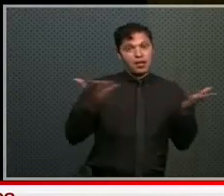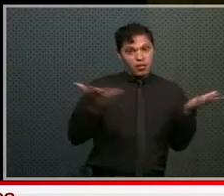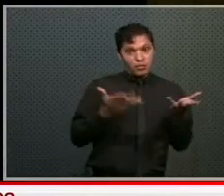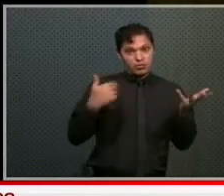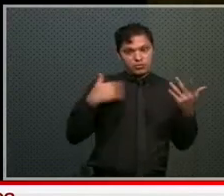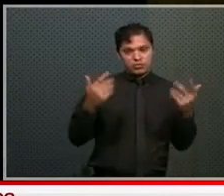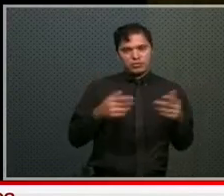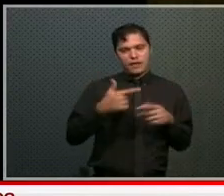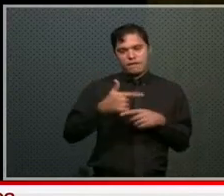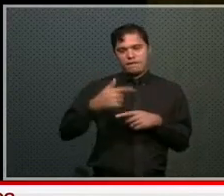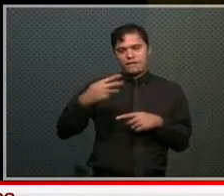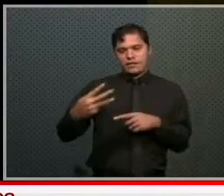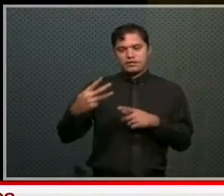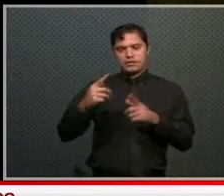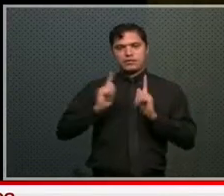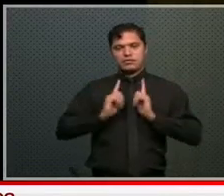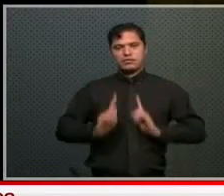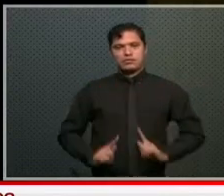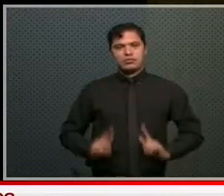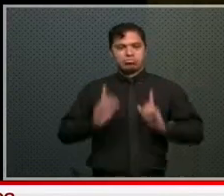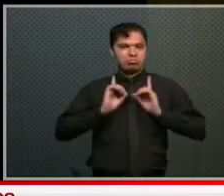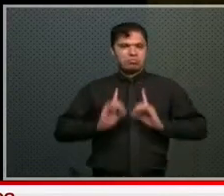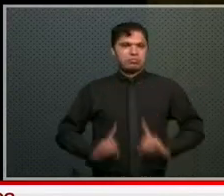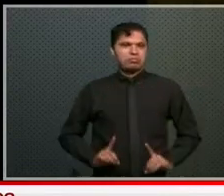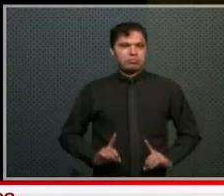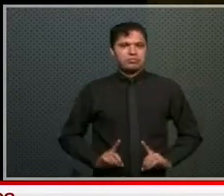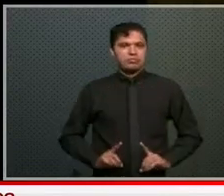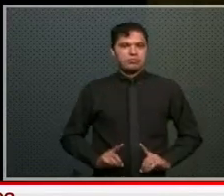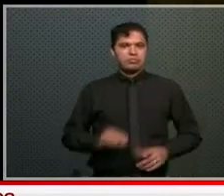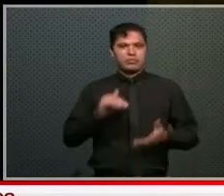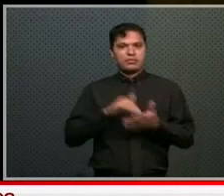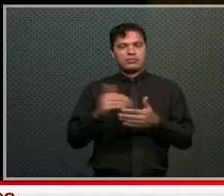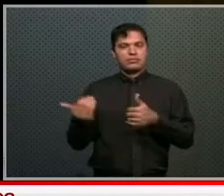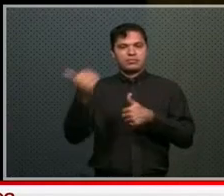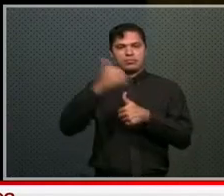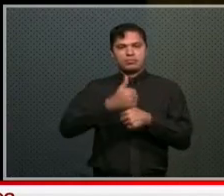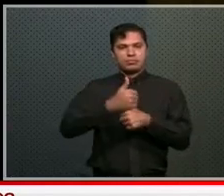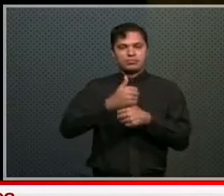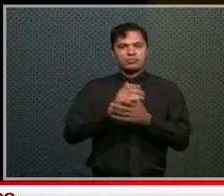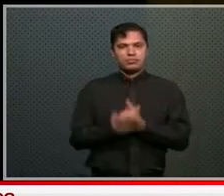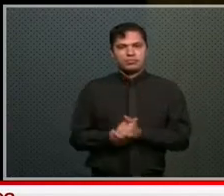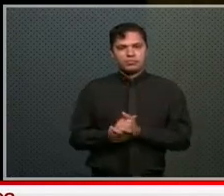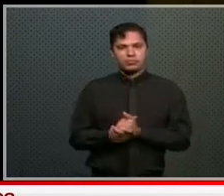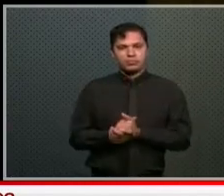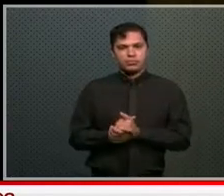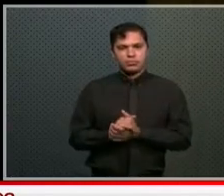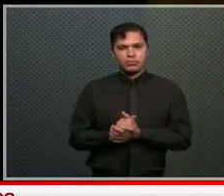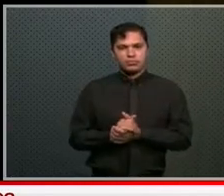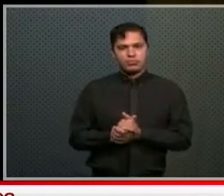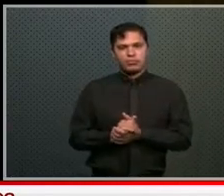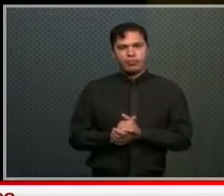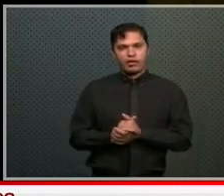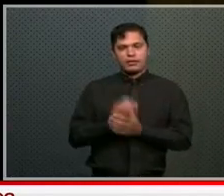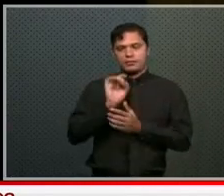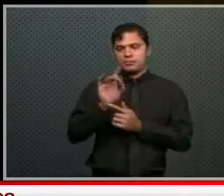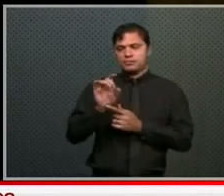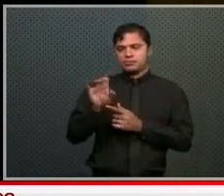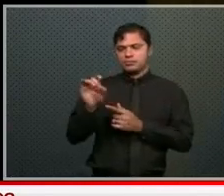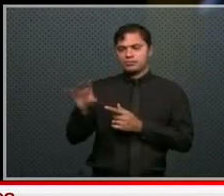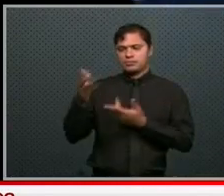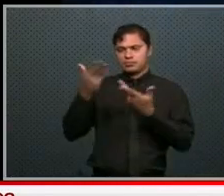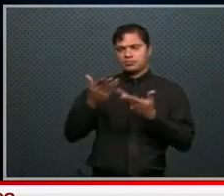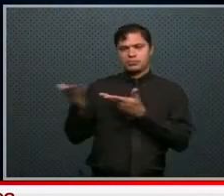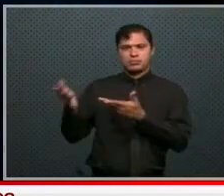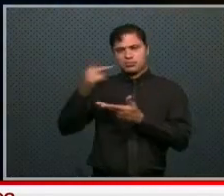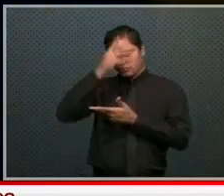dirigentes Adilson incluindo os interinos e a essas pessoas eu transfiro